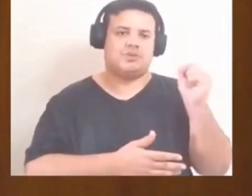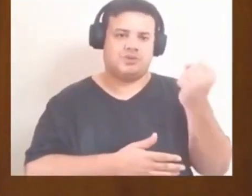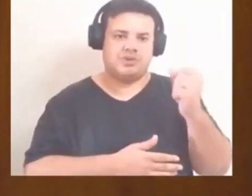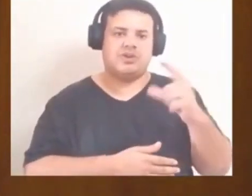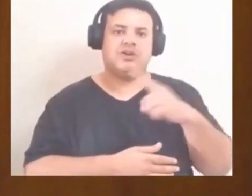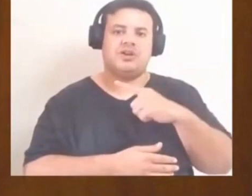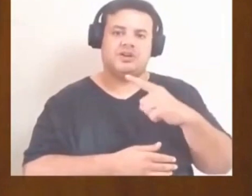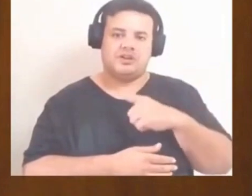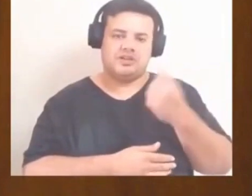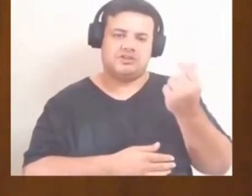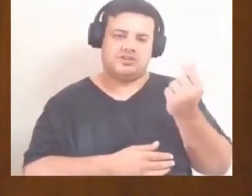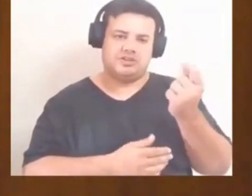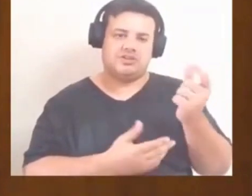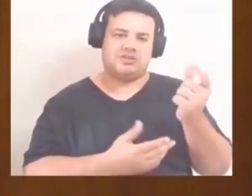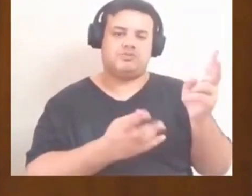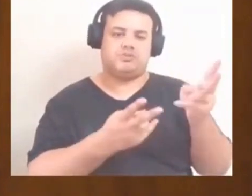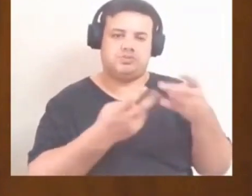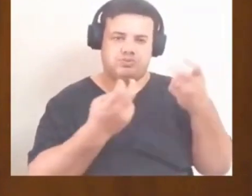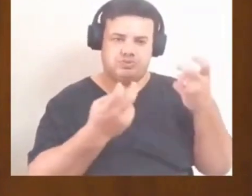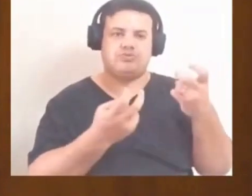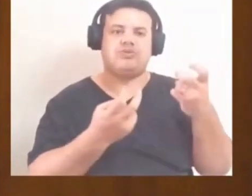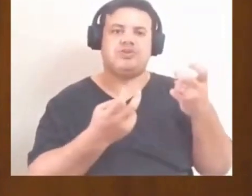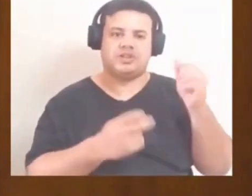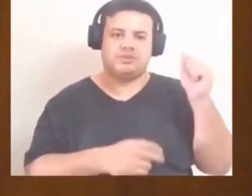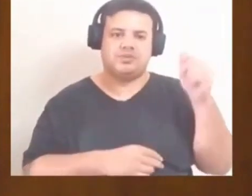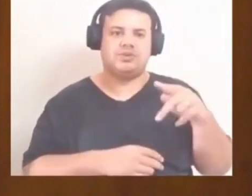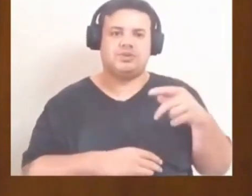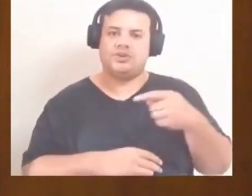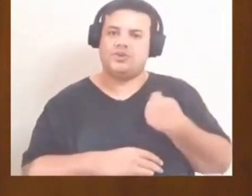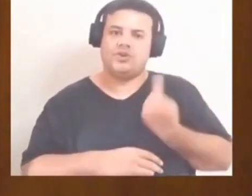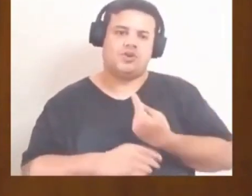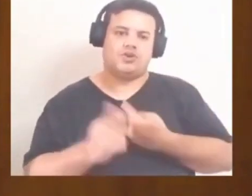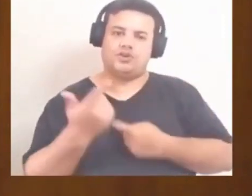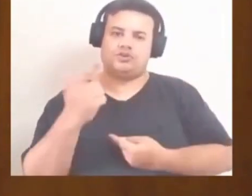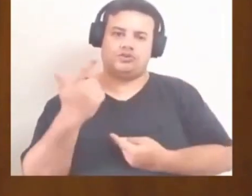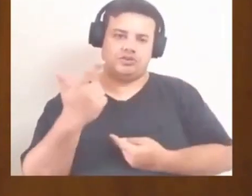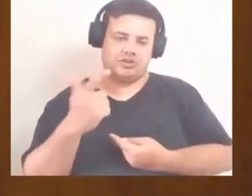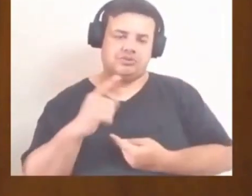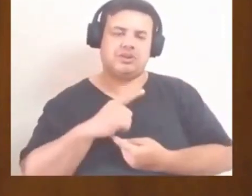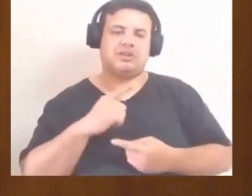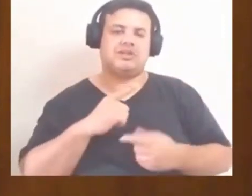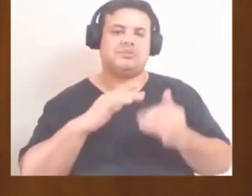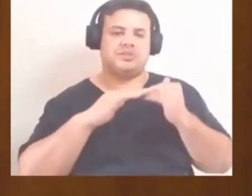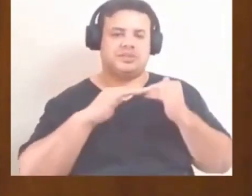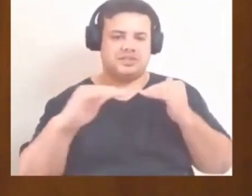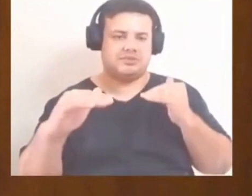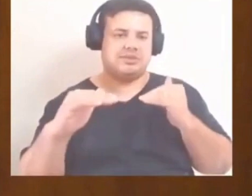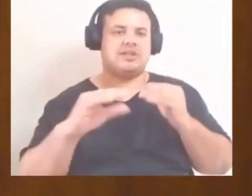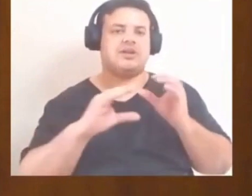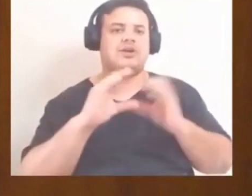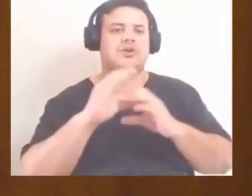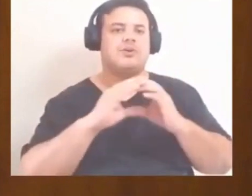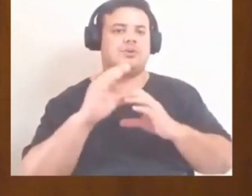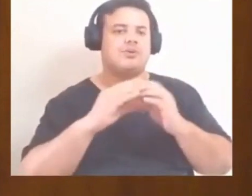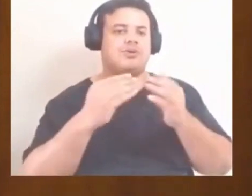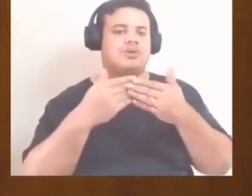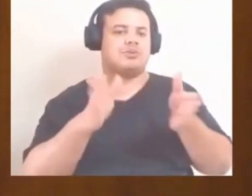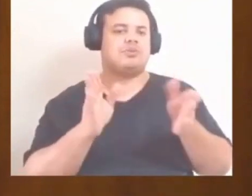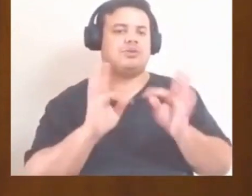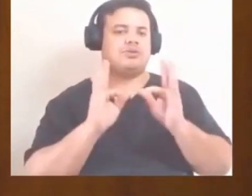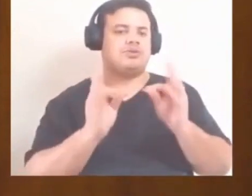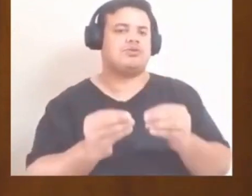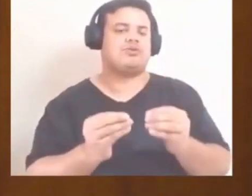resgata um lado da aposentadoria nós não temos eles alegam que temos estabilidade o concurso é aberto a todos